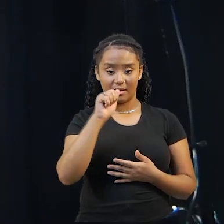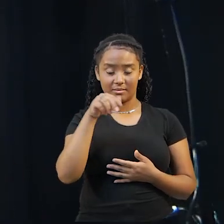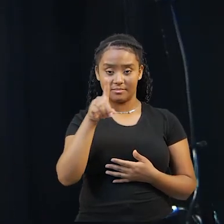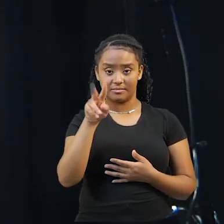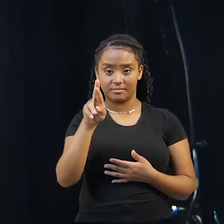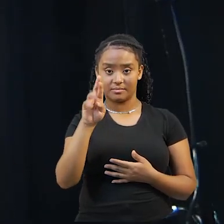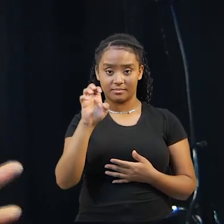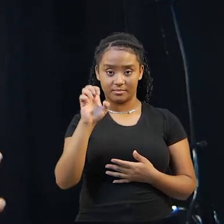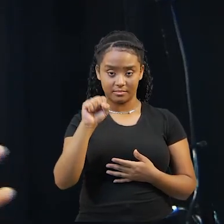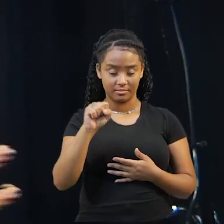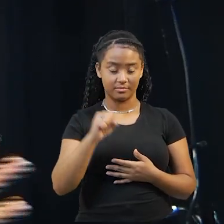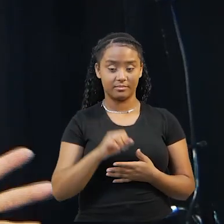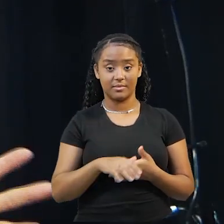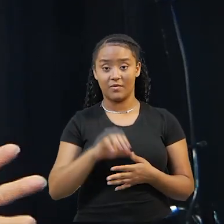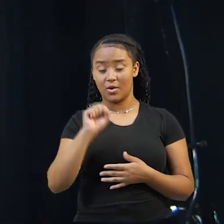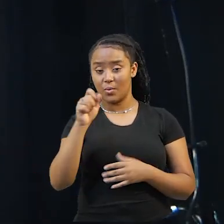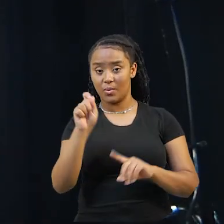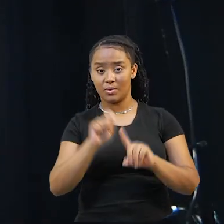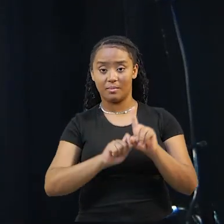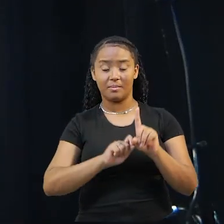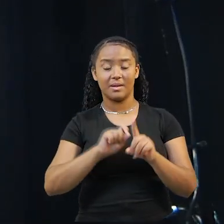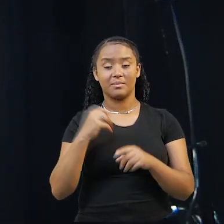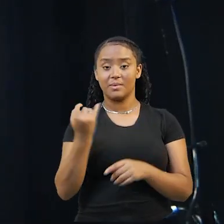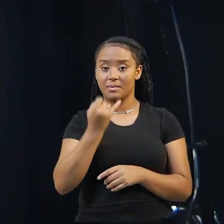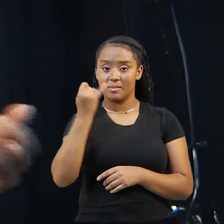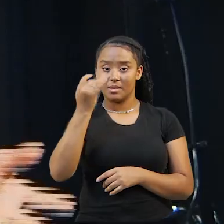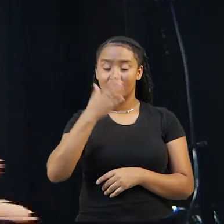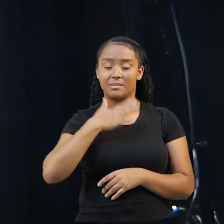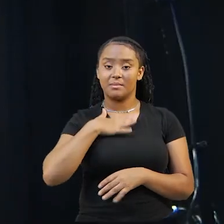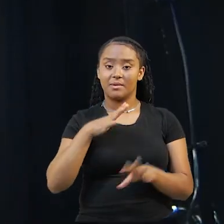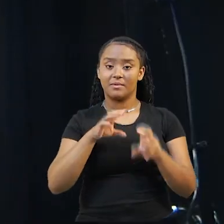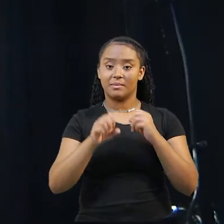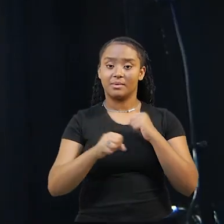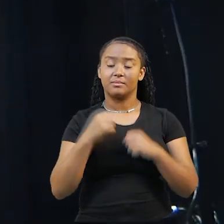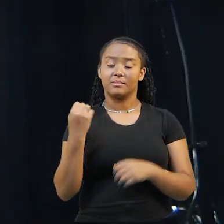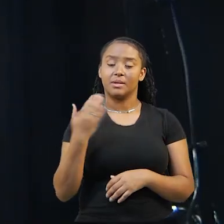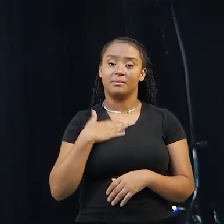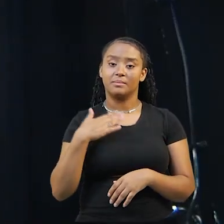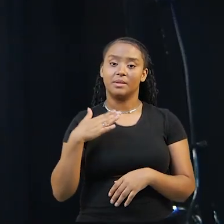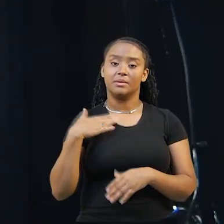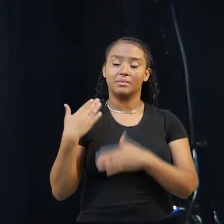8 meses muito importantes para a minha formação, para o meu desenvolvimento